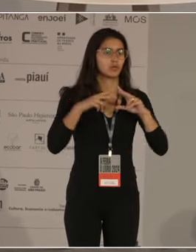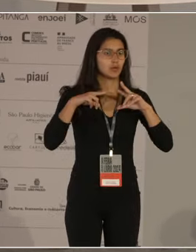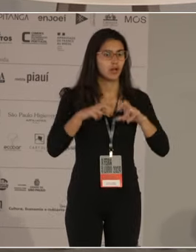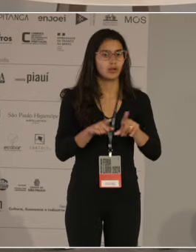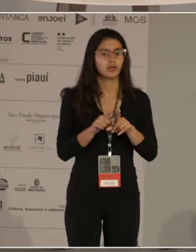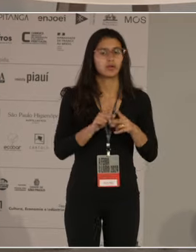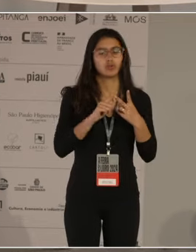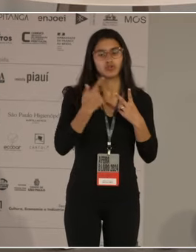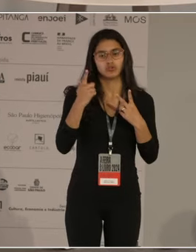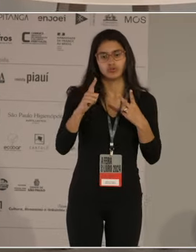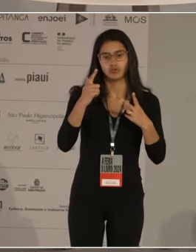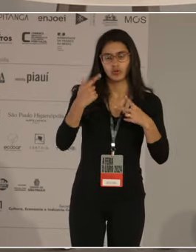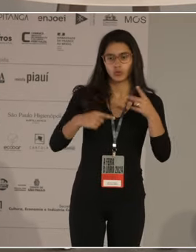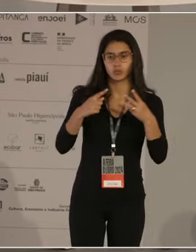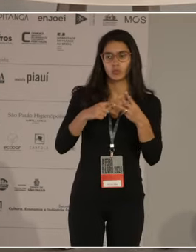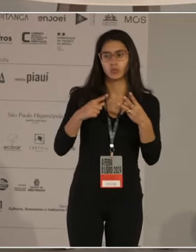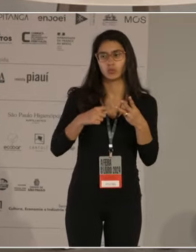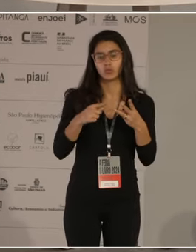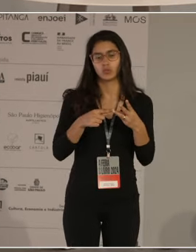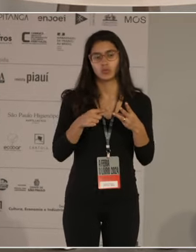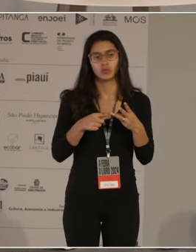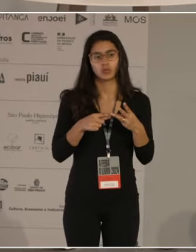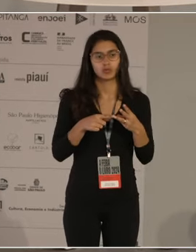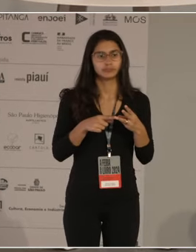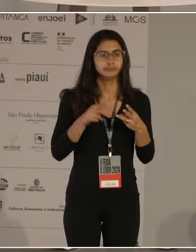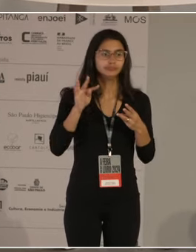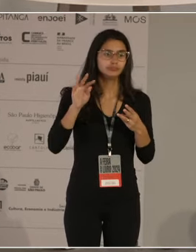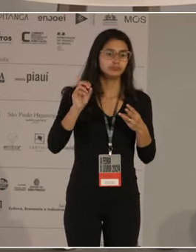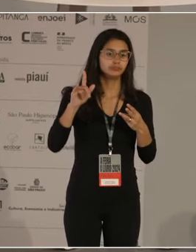envolve geólogos, paleontólogos,